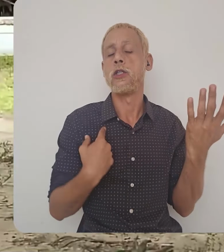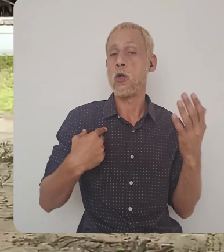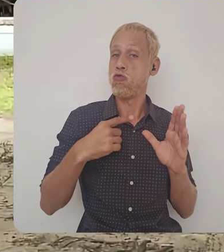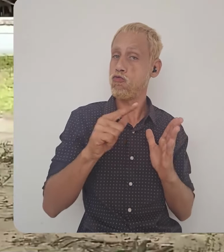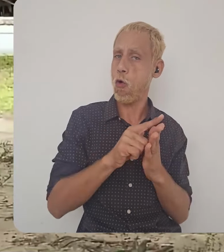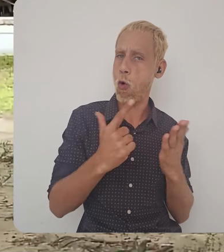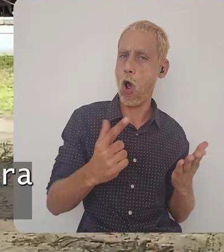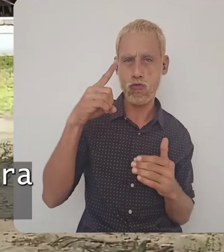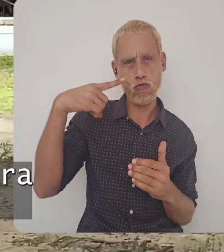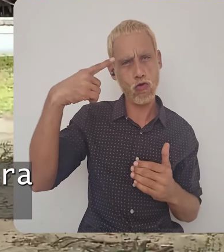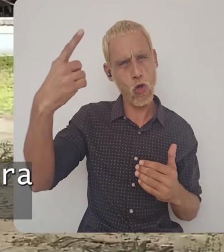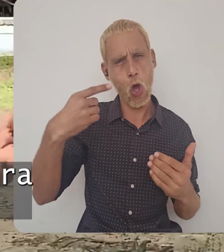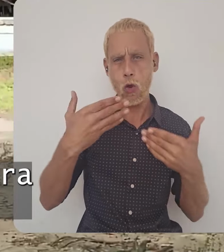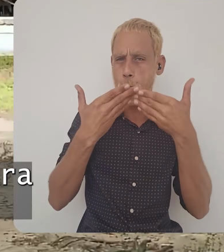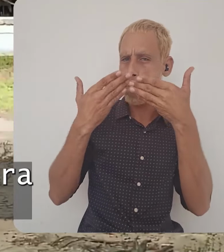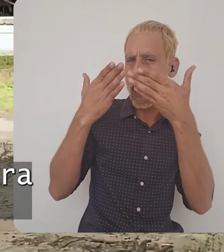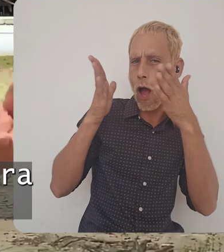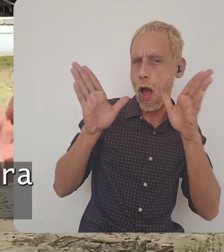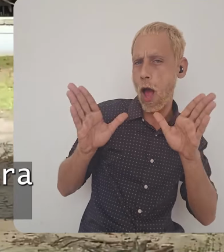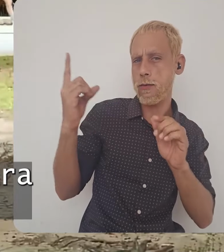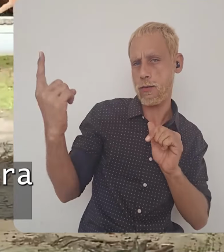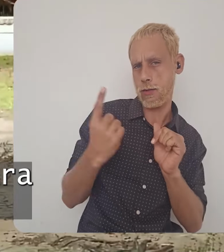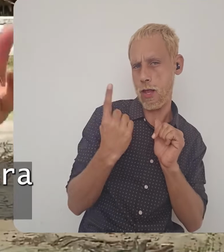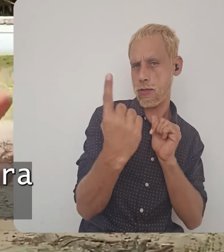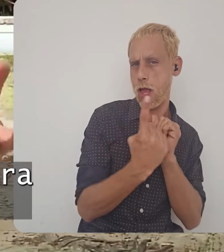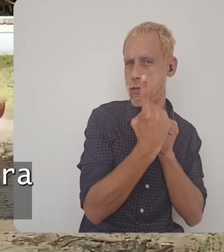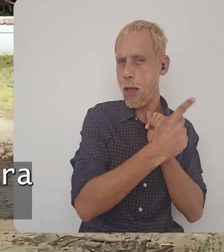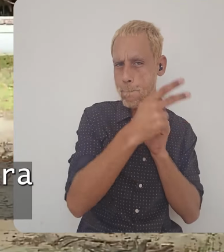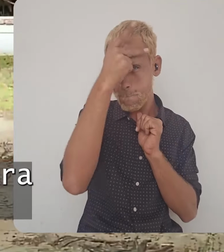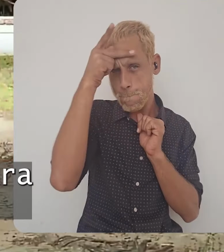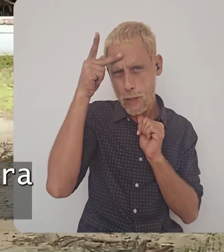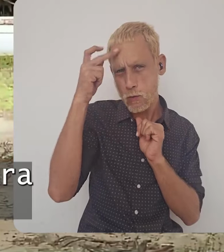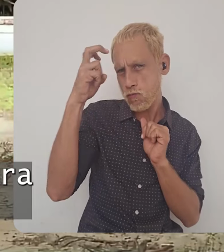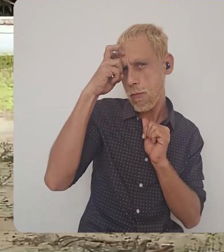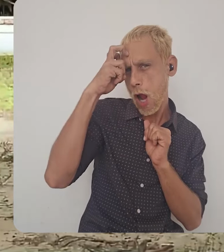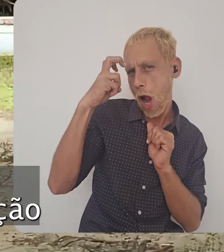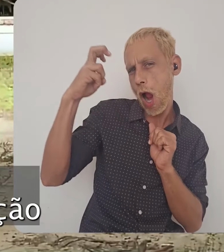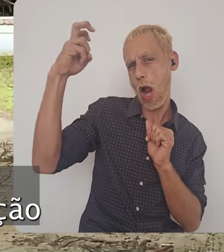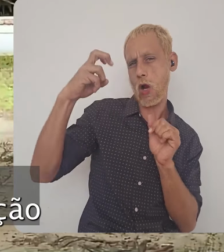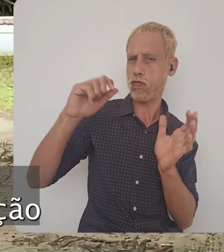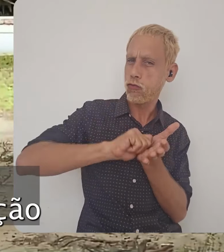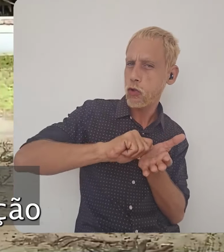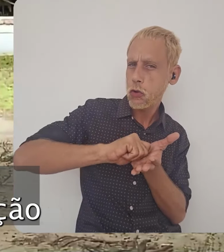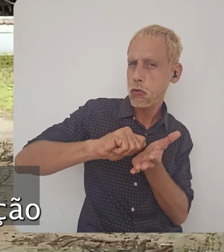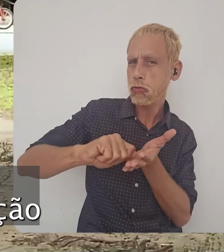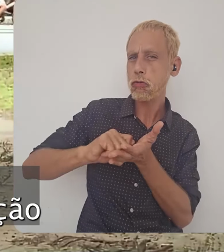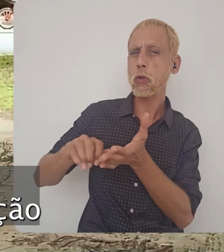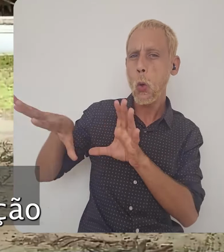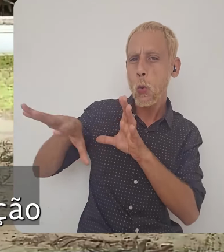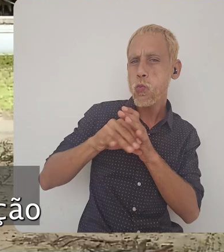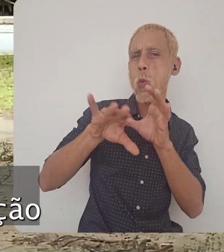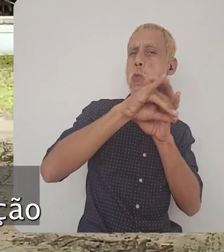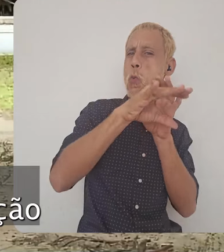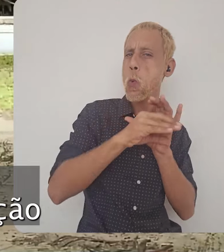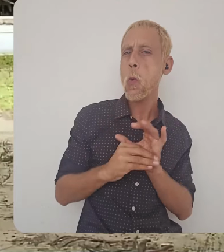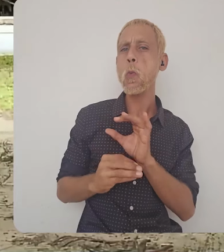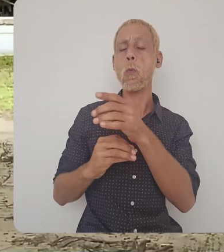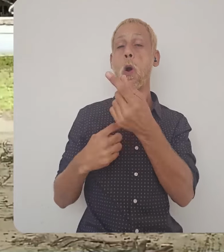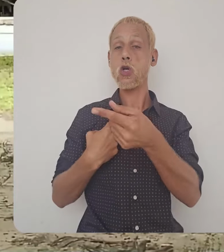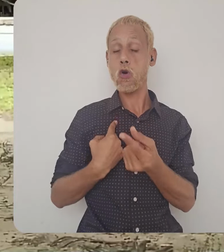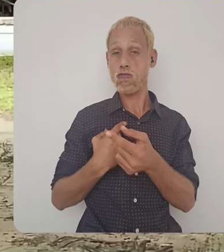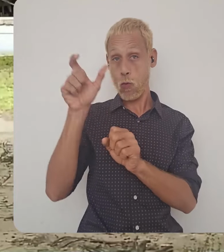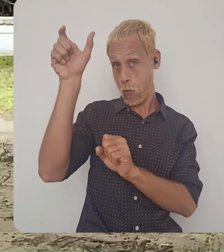muita ascensão do diário. Ele abriu espaço para intelectuais, para literatos escreverem no diário. Justamente nesse período é que começou a colaboração